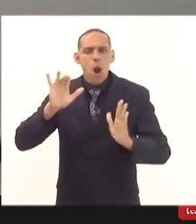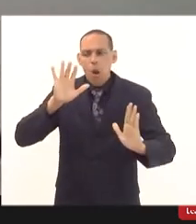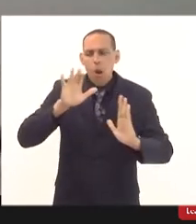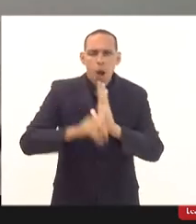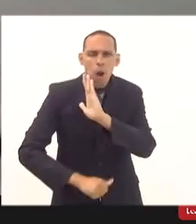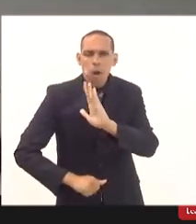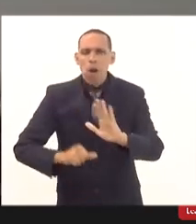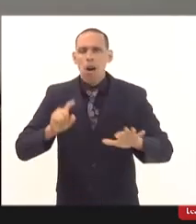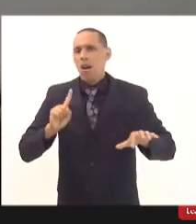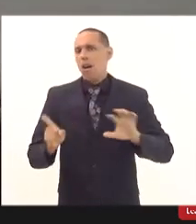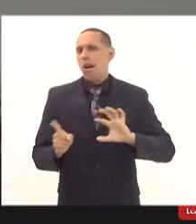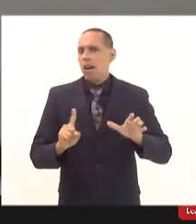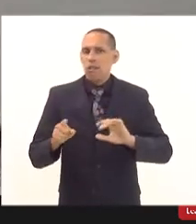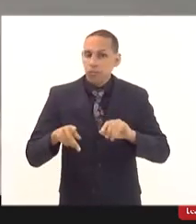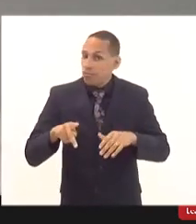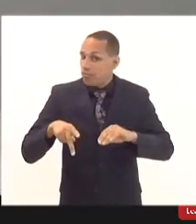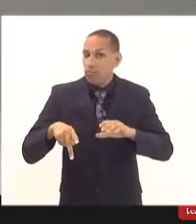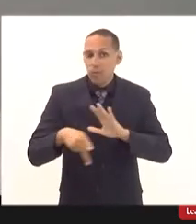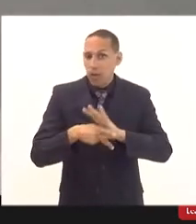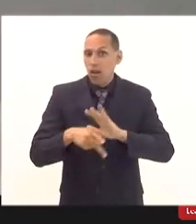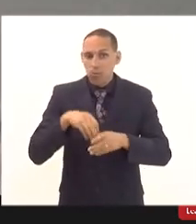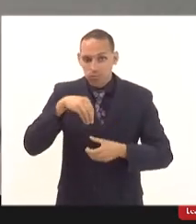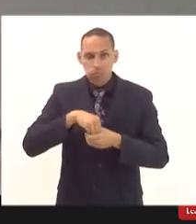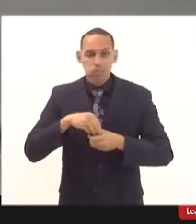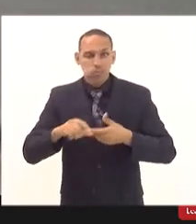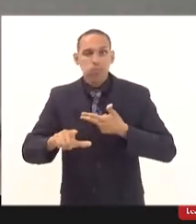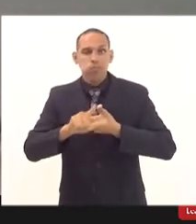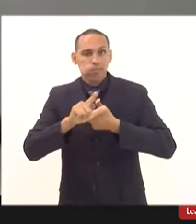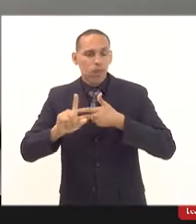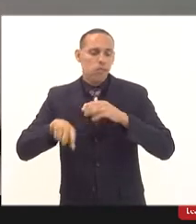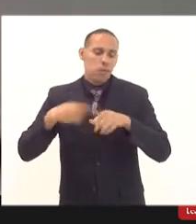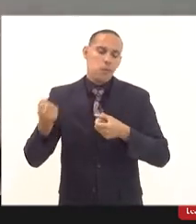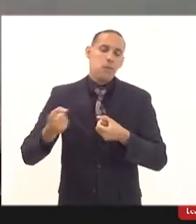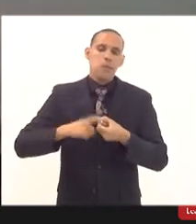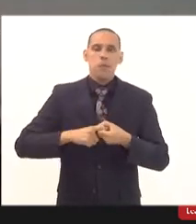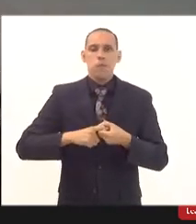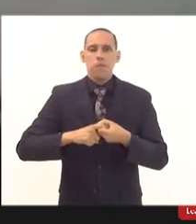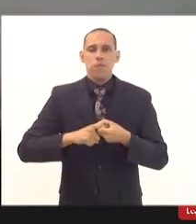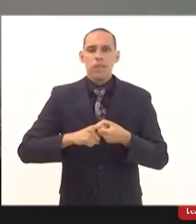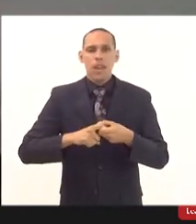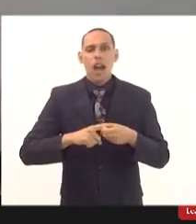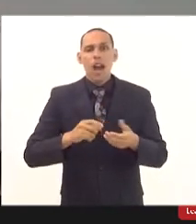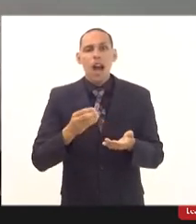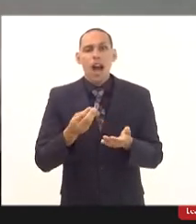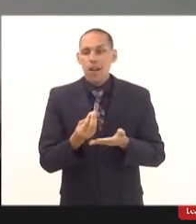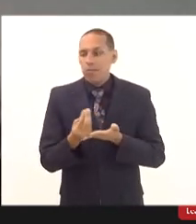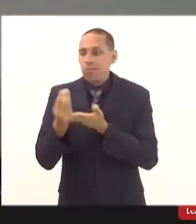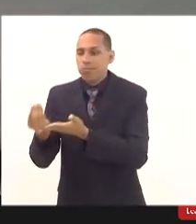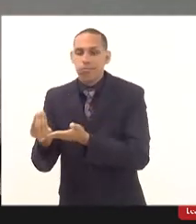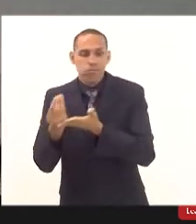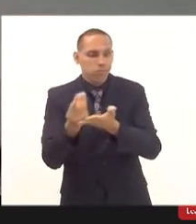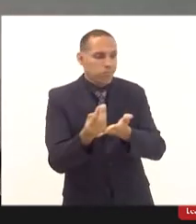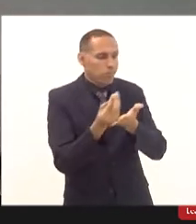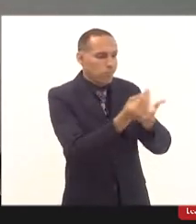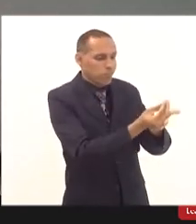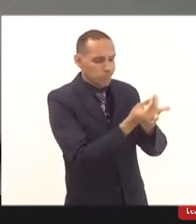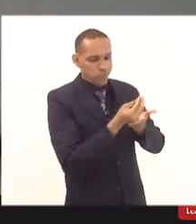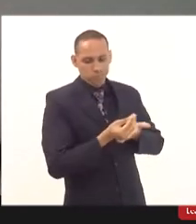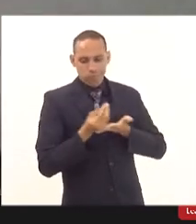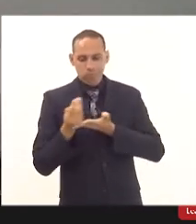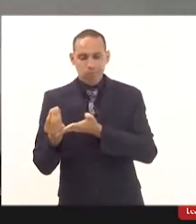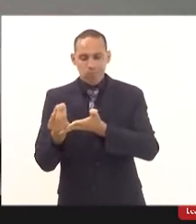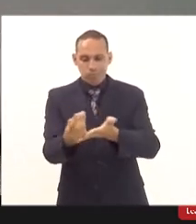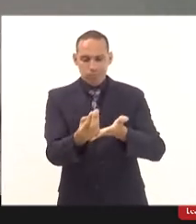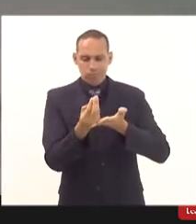essa rádio né foi dentro do Legislativo quando assumiu mas depois que retornou aí ela foi trocando de mão em mão passou por vários e hoje